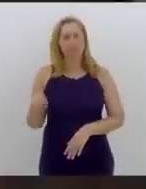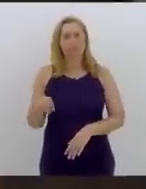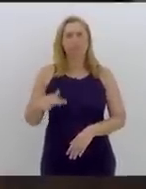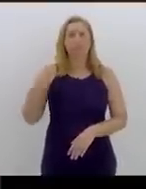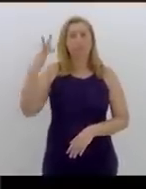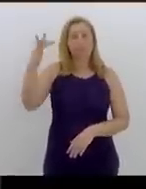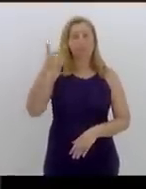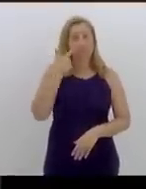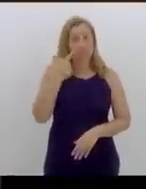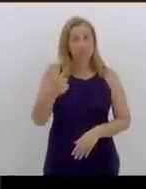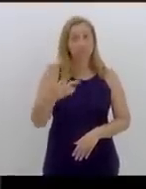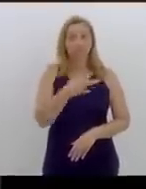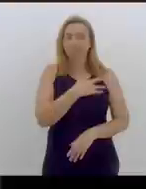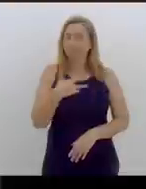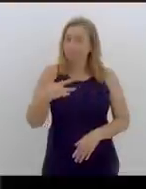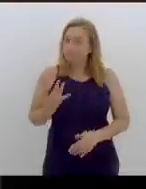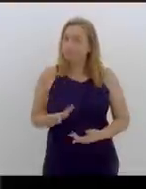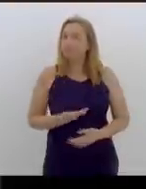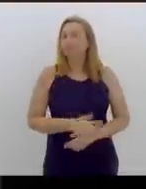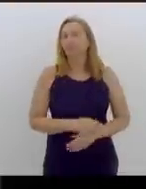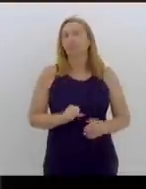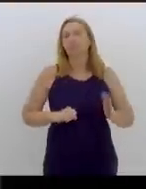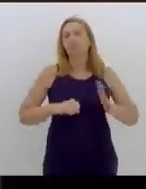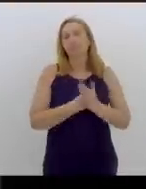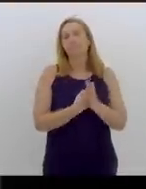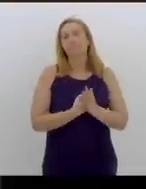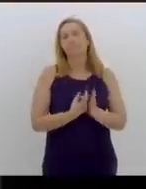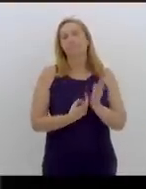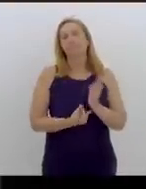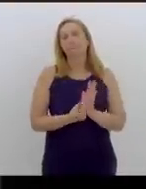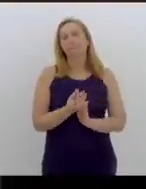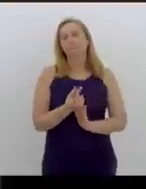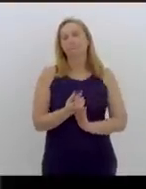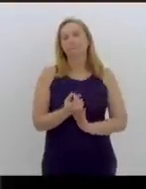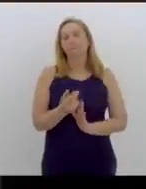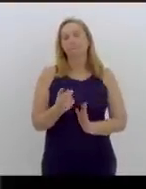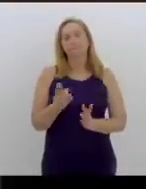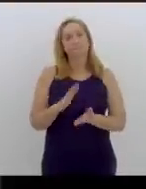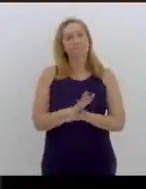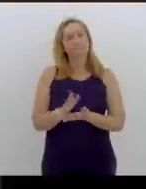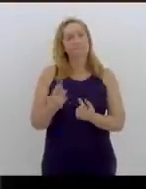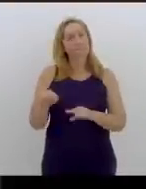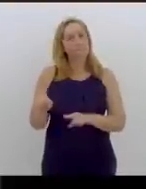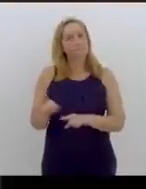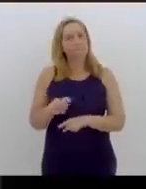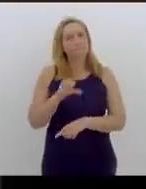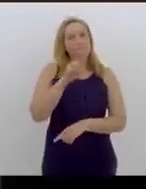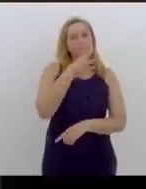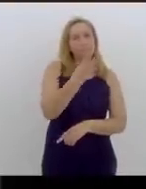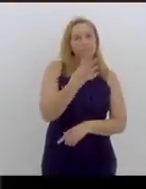futuro a saúde gente o impacto financeiro da Saúde nada contra quatro